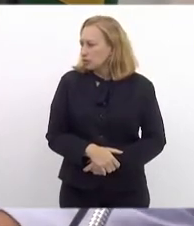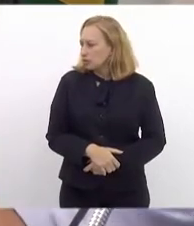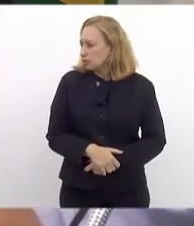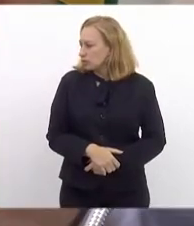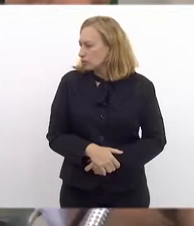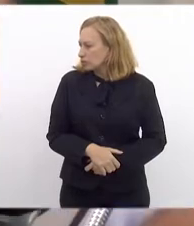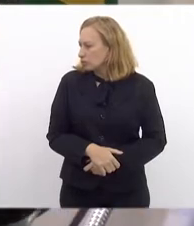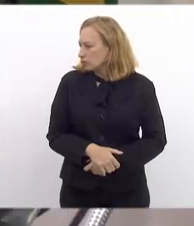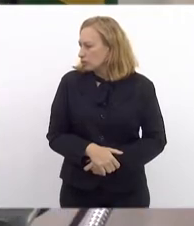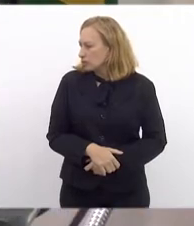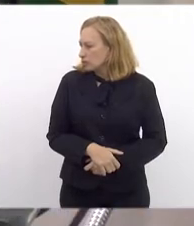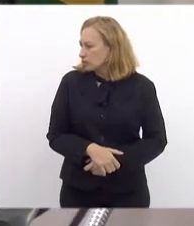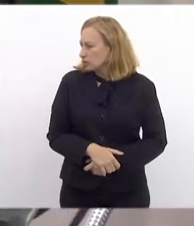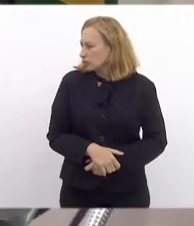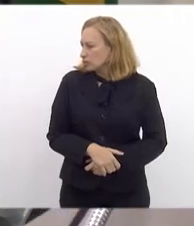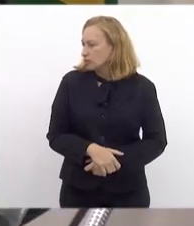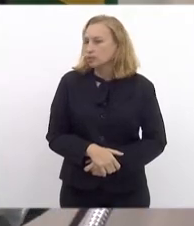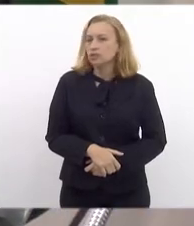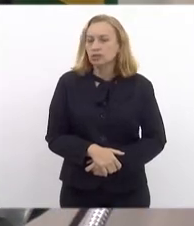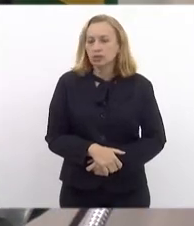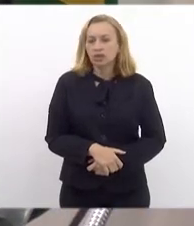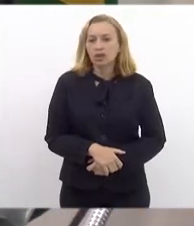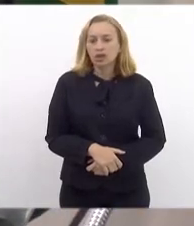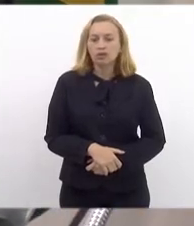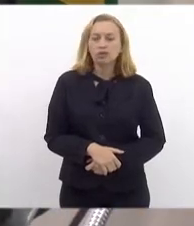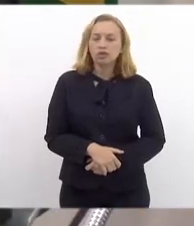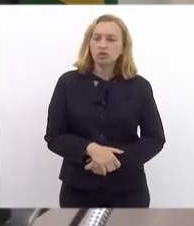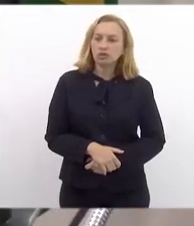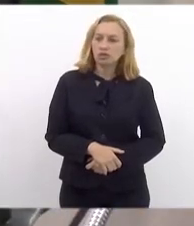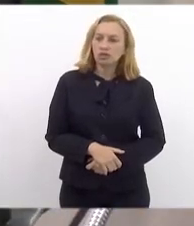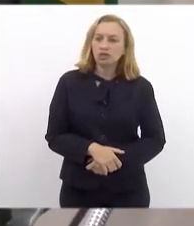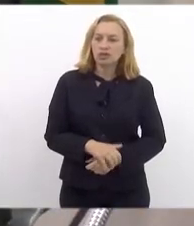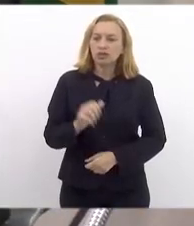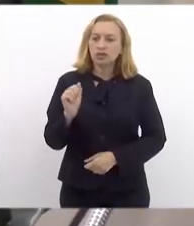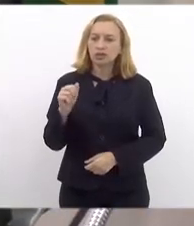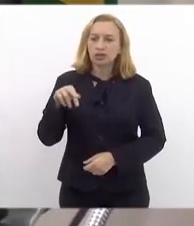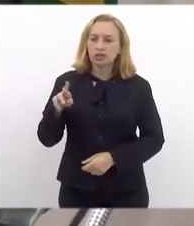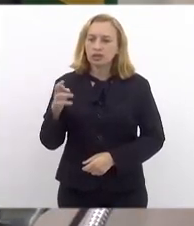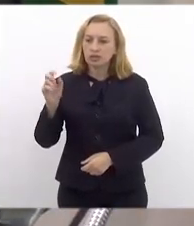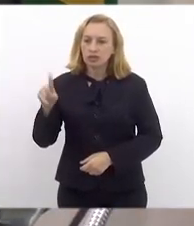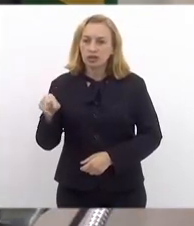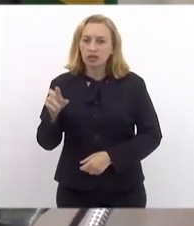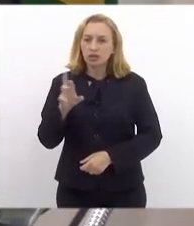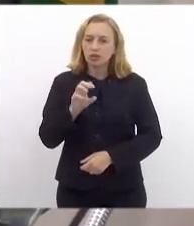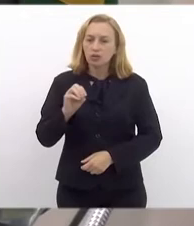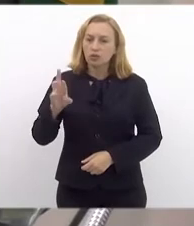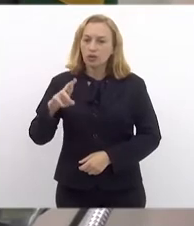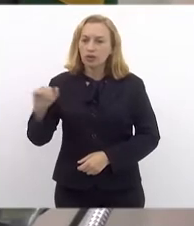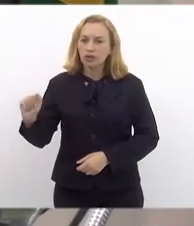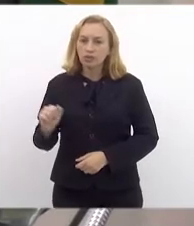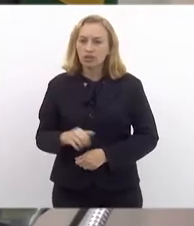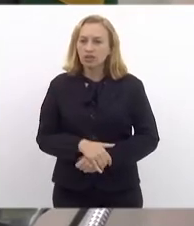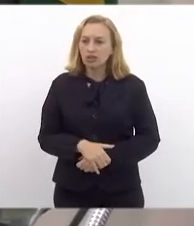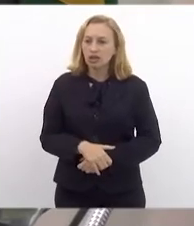delas que o deputado André Correia só fazer seguintes comentários